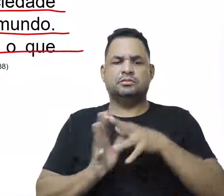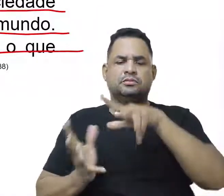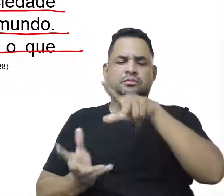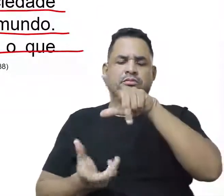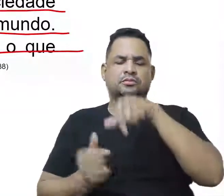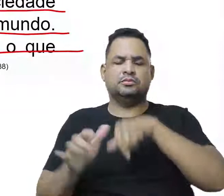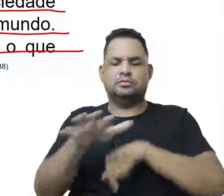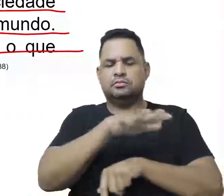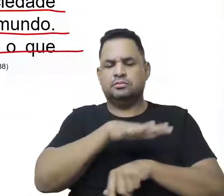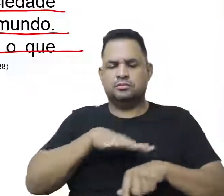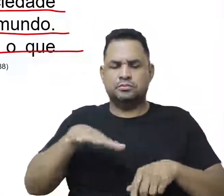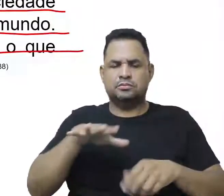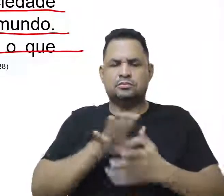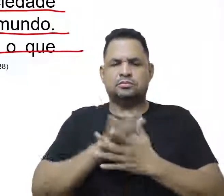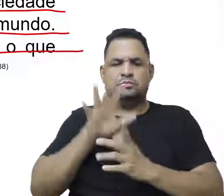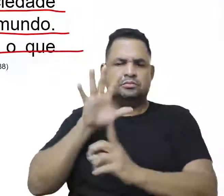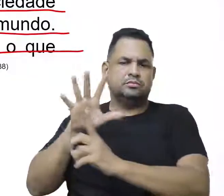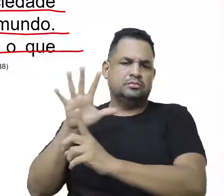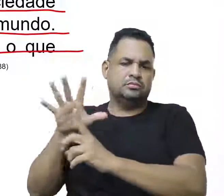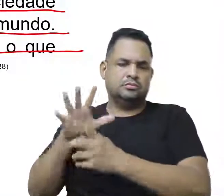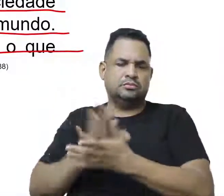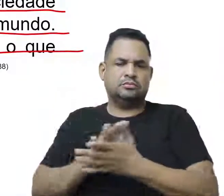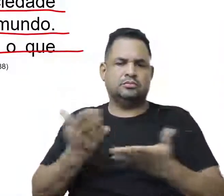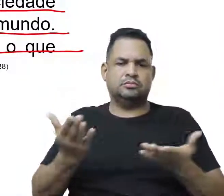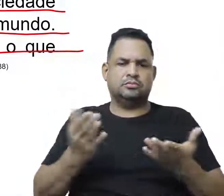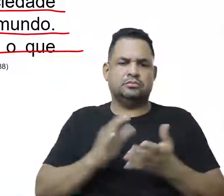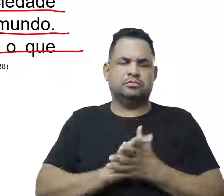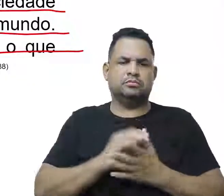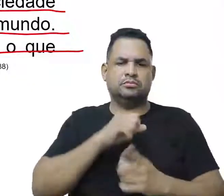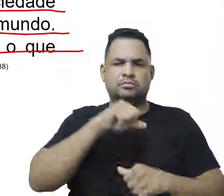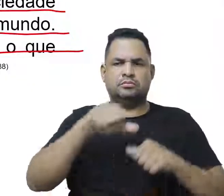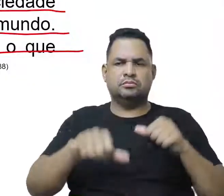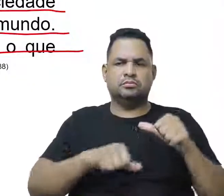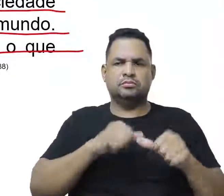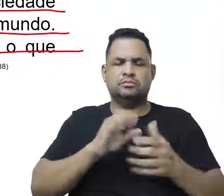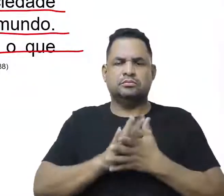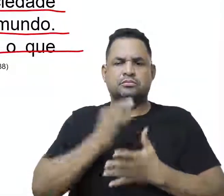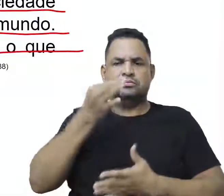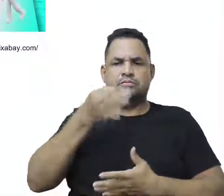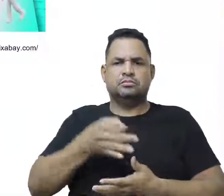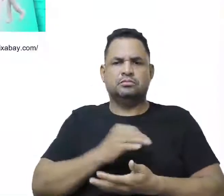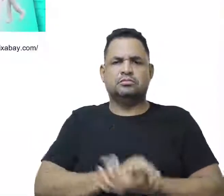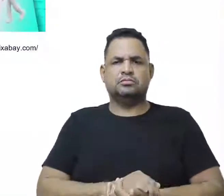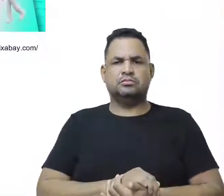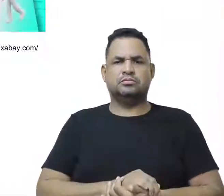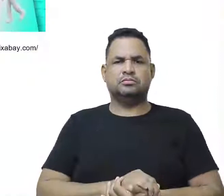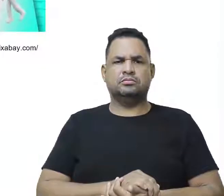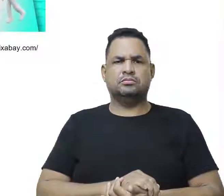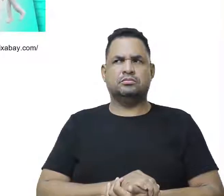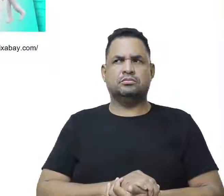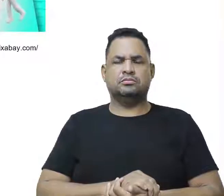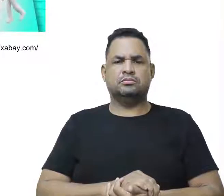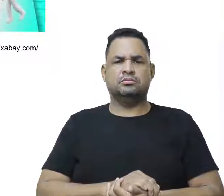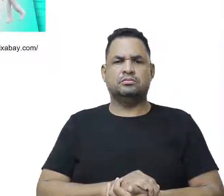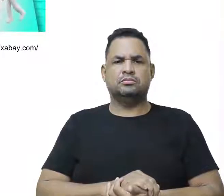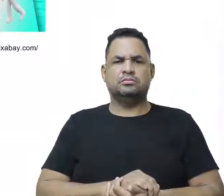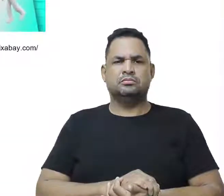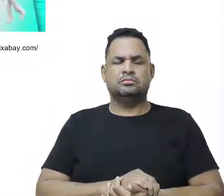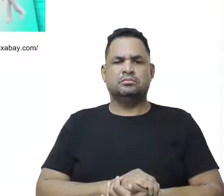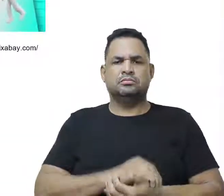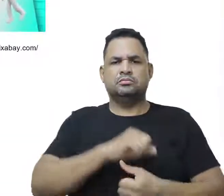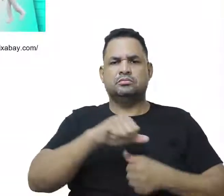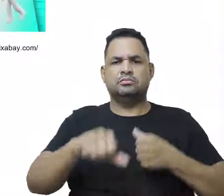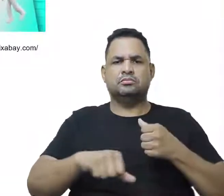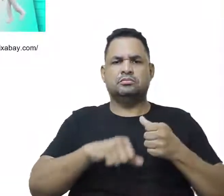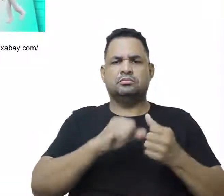mundo inteiro mundo inteiro foi atingido a partir dessas transformações acerto e a mudança